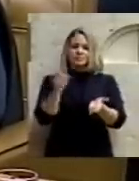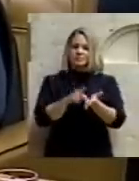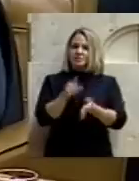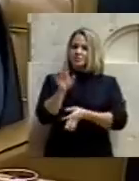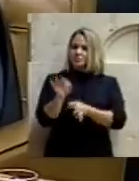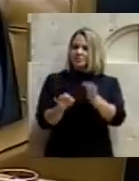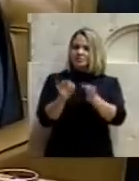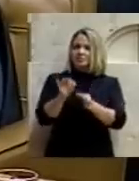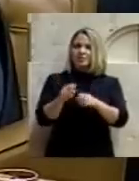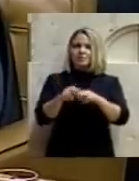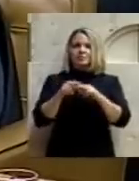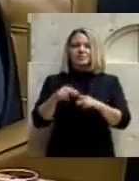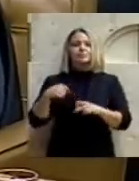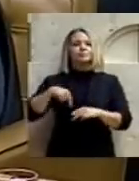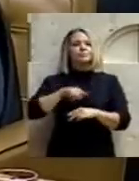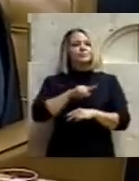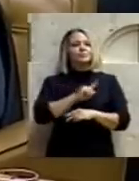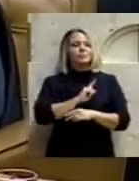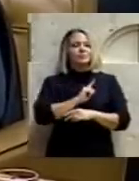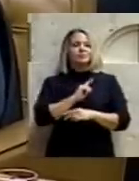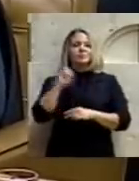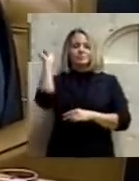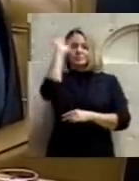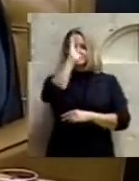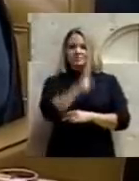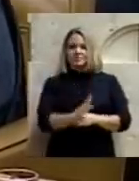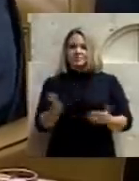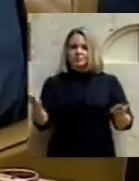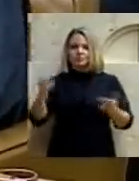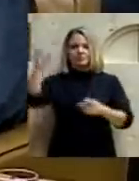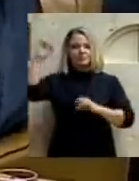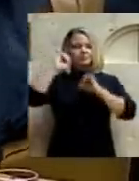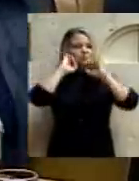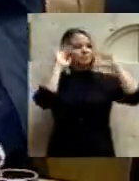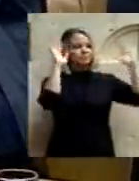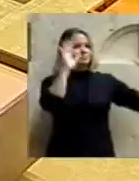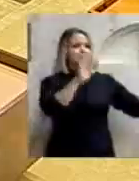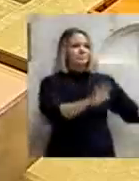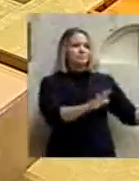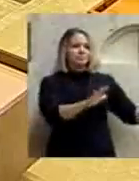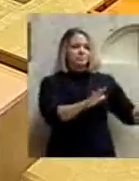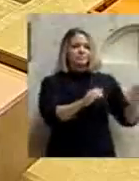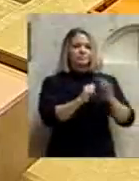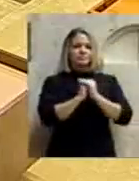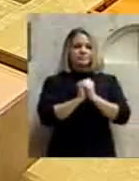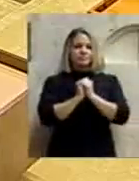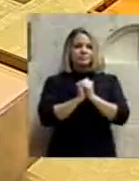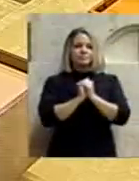essa nossa amada pátria, Brasil. Que Deus o proteja.